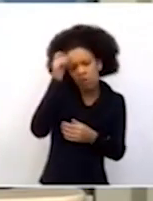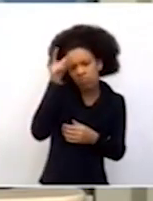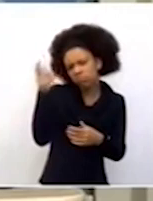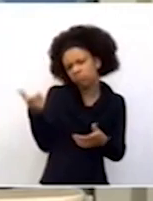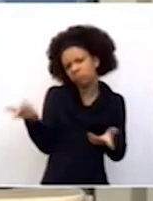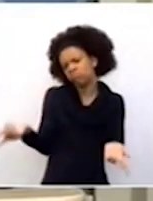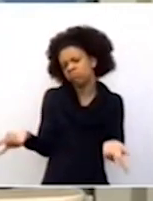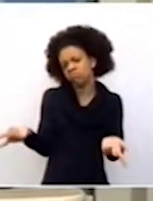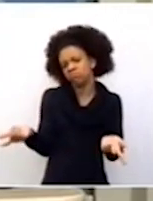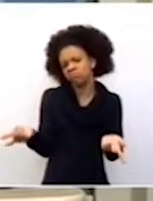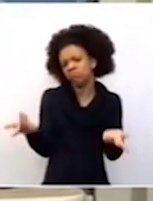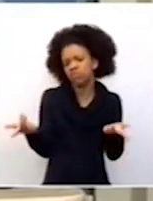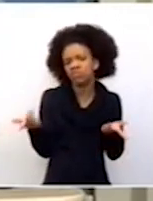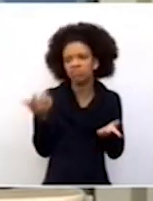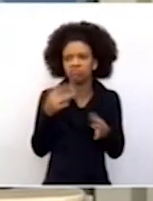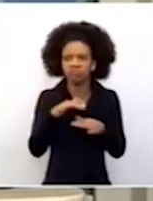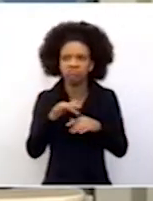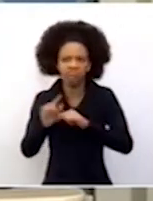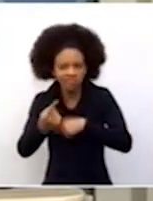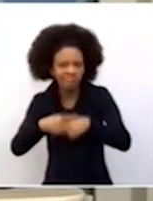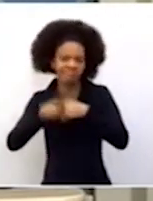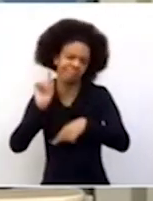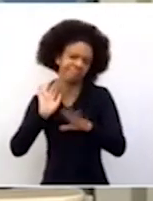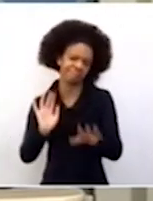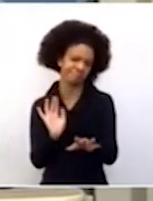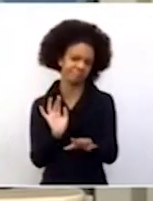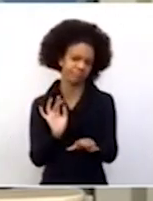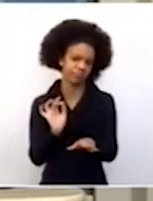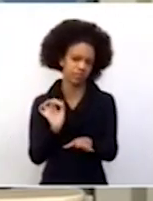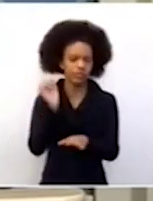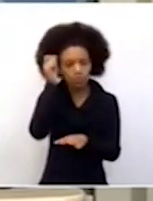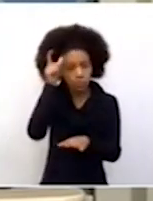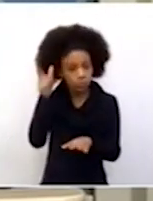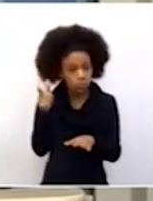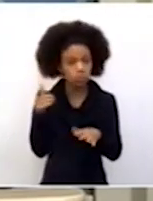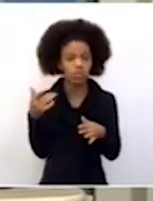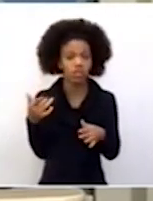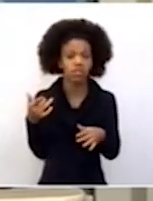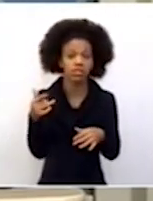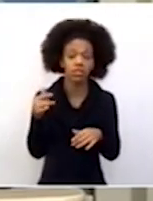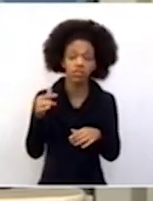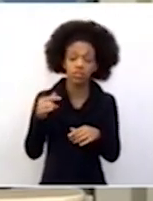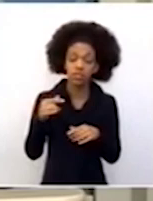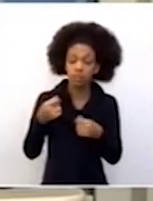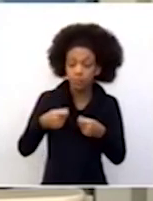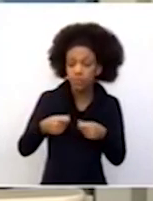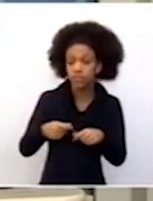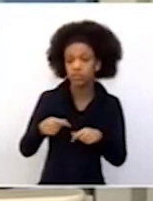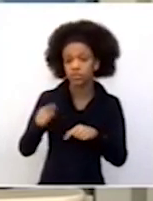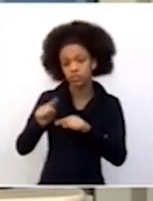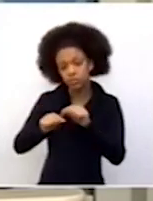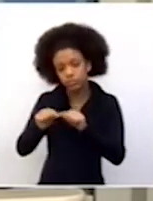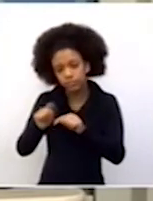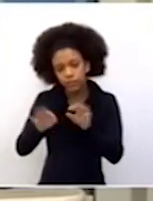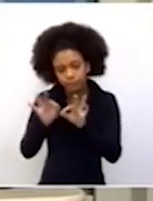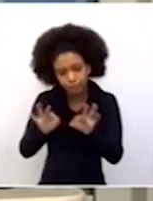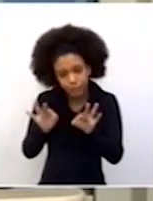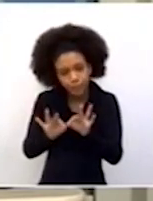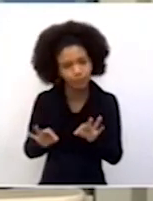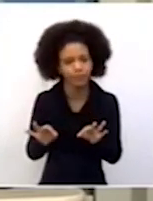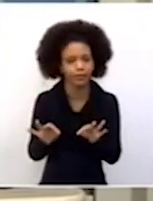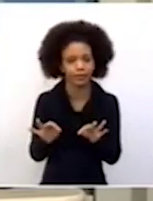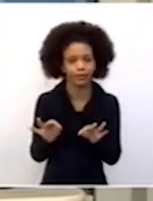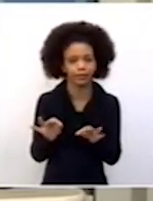uma cultura de você desenvolver, né, esses tipos de atividades com ferramentas, né, que não sejam ferramentas tecnológicas materiais, assim, que não